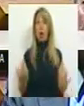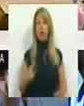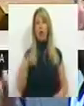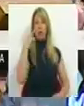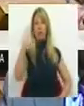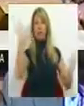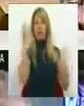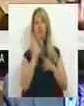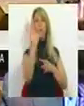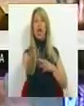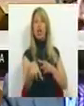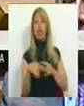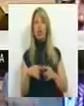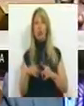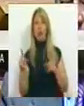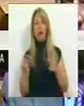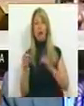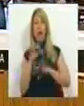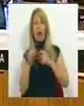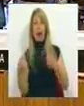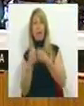registro nesse seu campeonato.